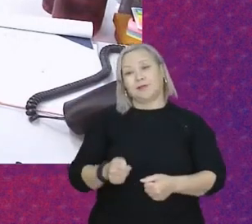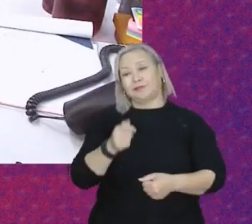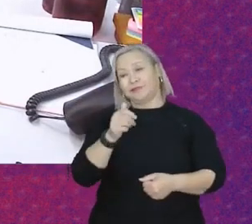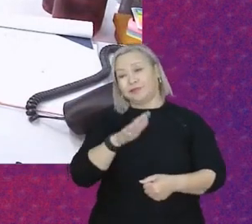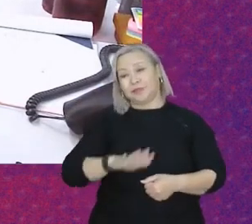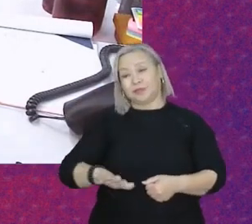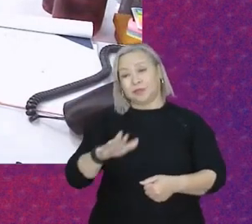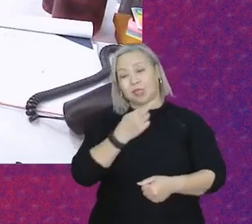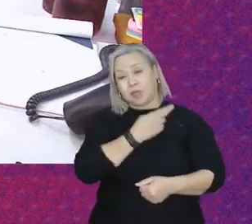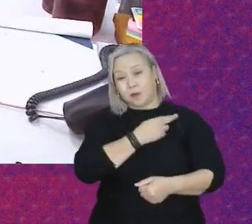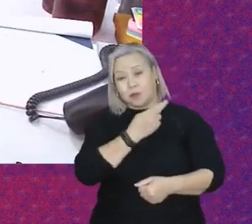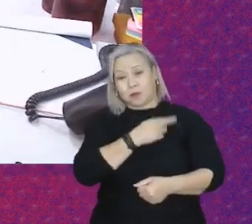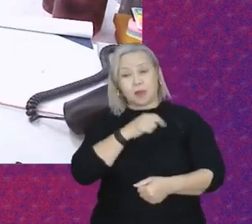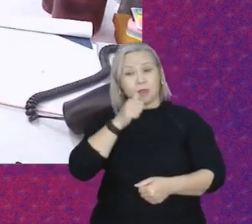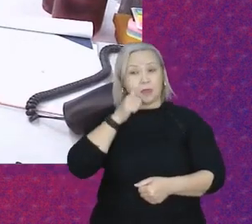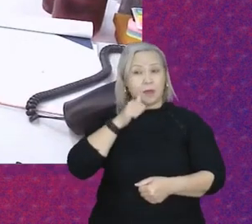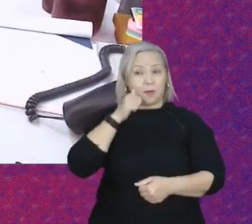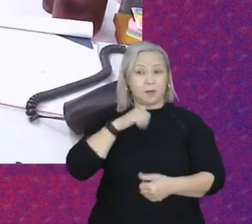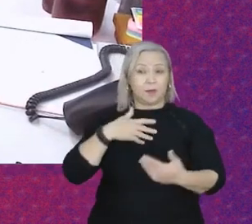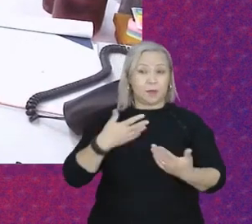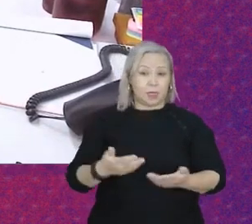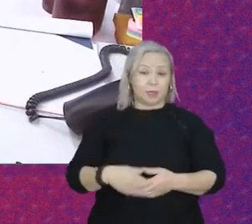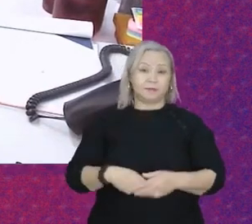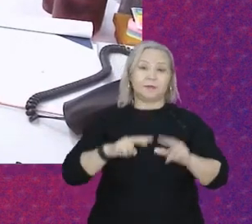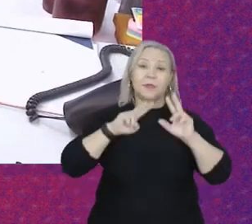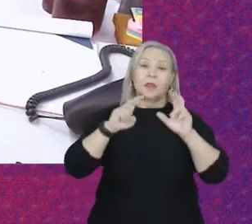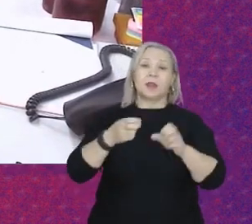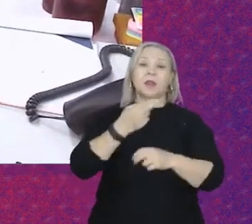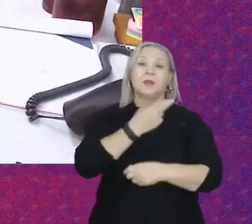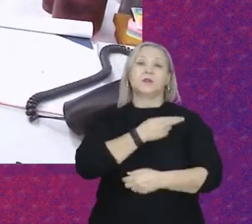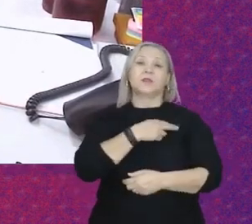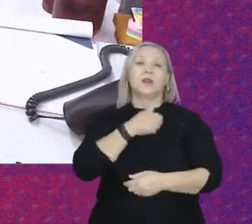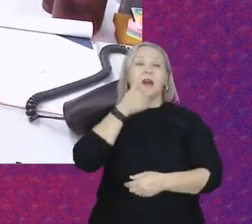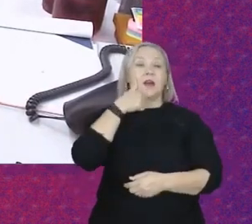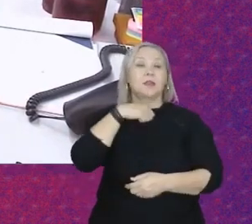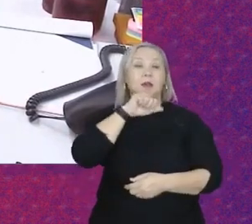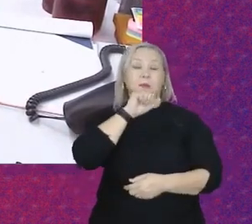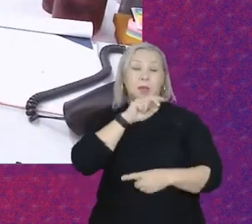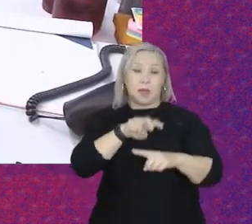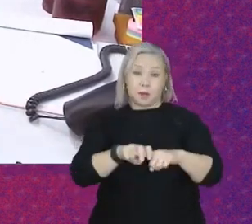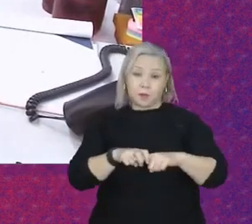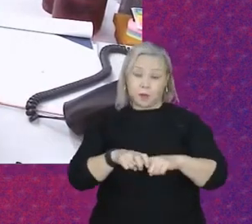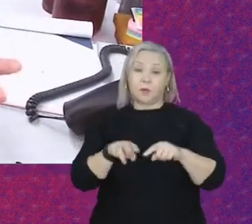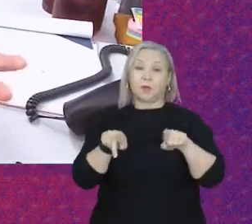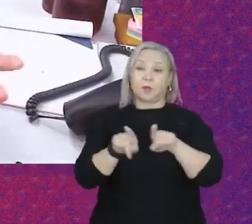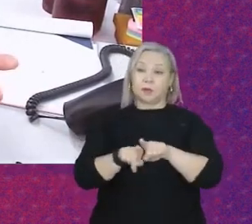né, sob a responsabilidade da mulher, sob a responsabilidade da mãe, e por isso mesmo